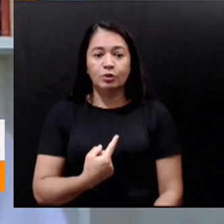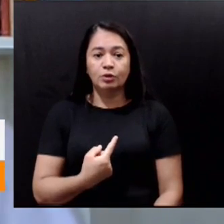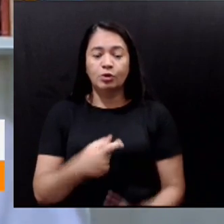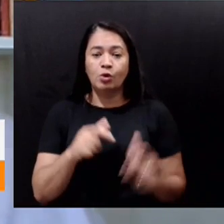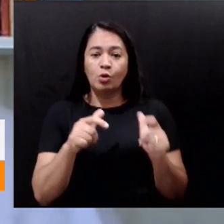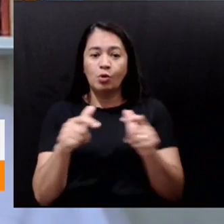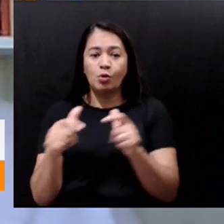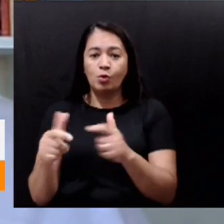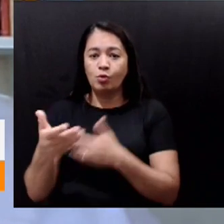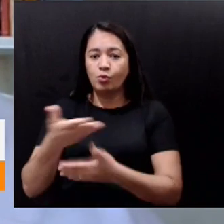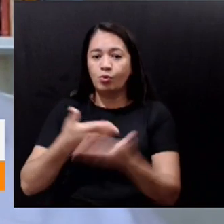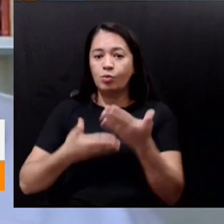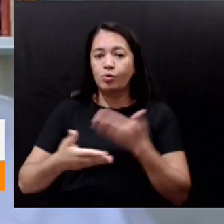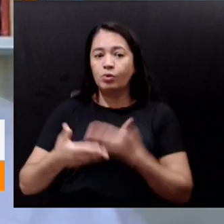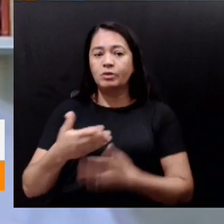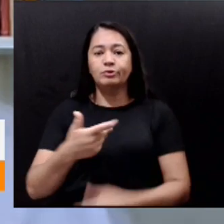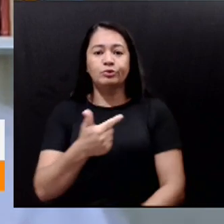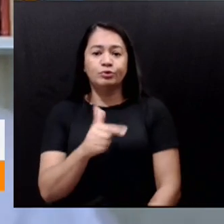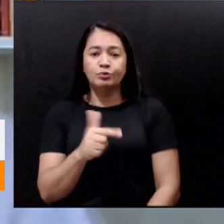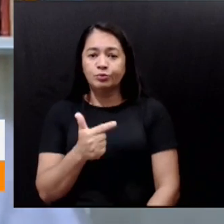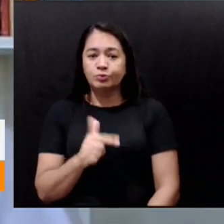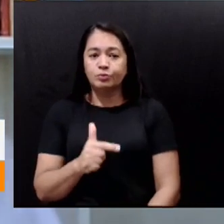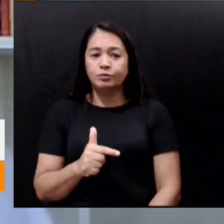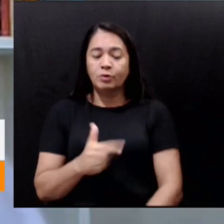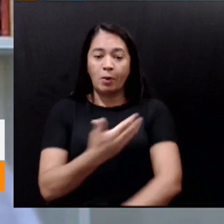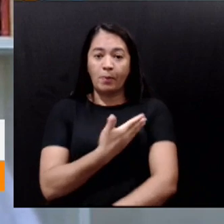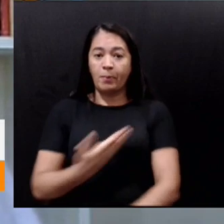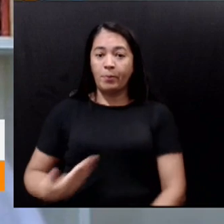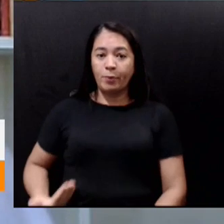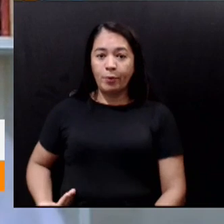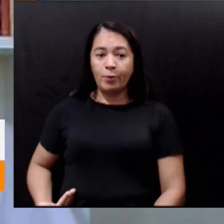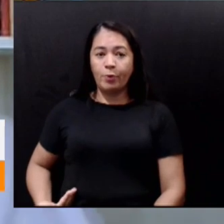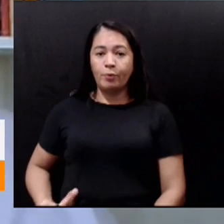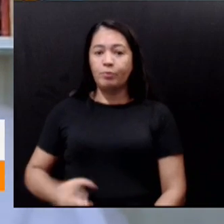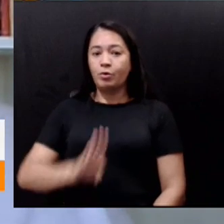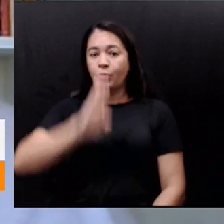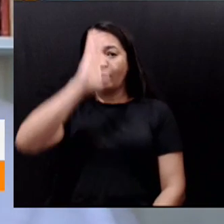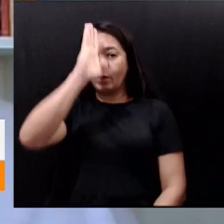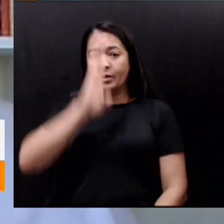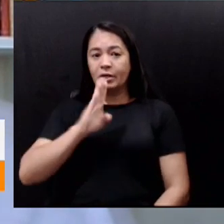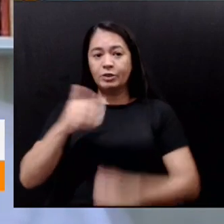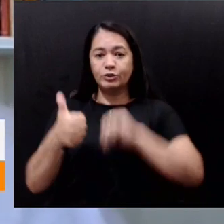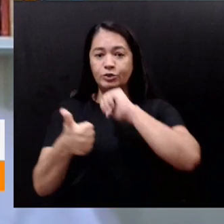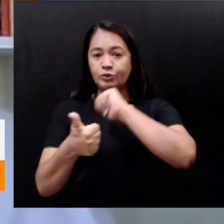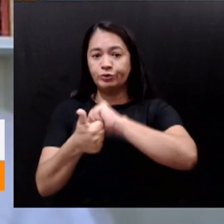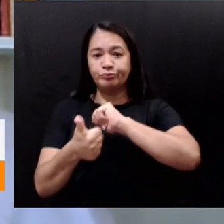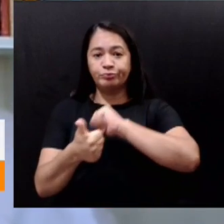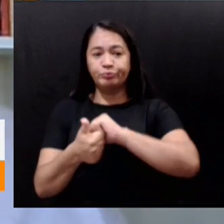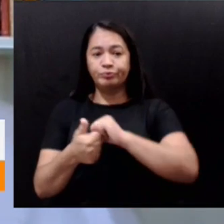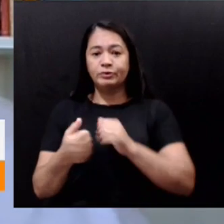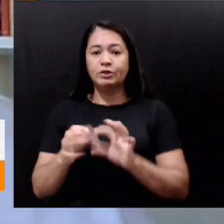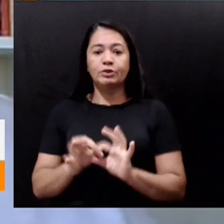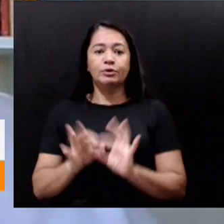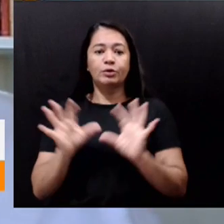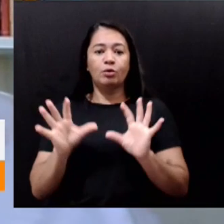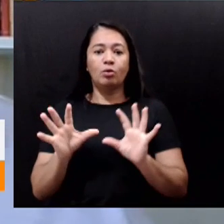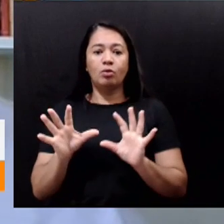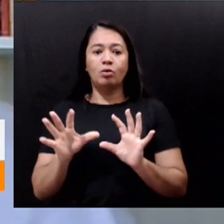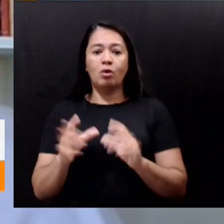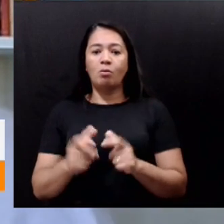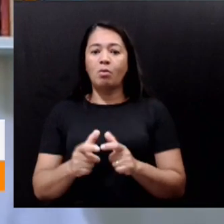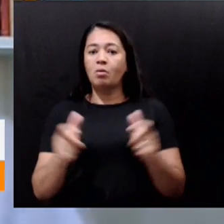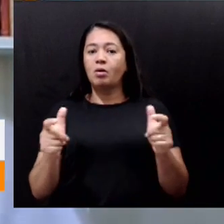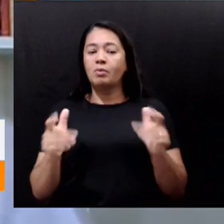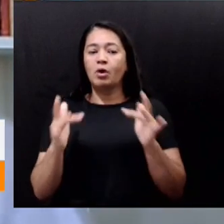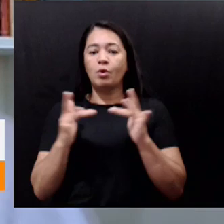convivência públicos, gratuitos, de qualidade, que permitam um maior contato.